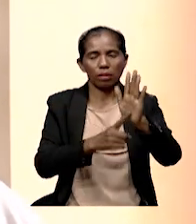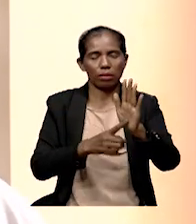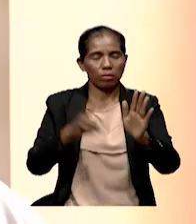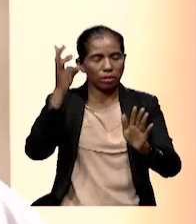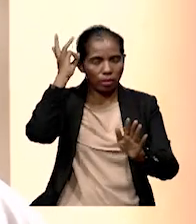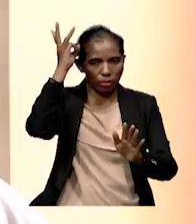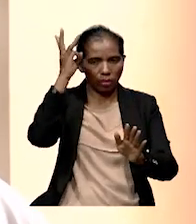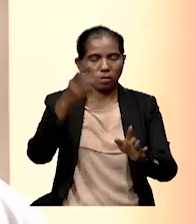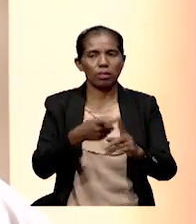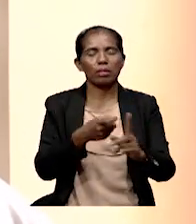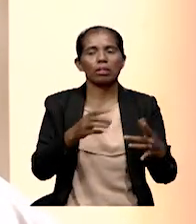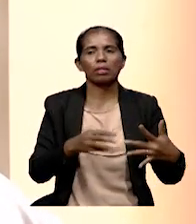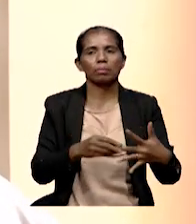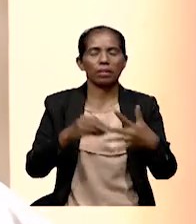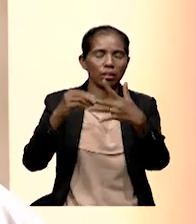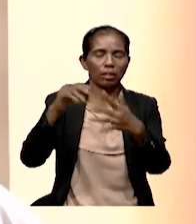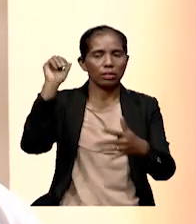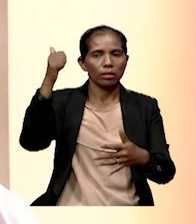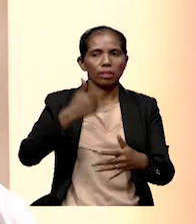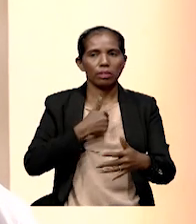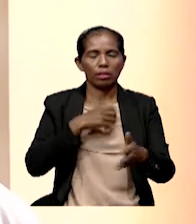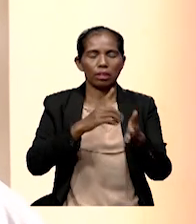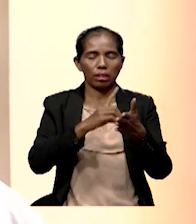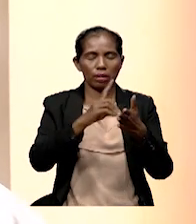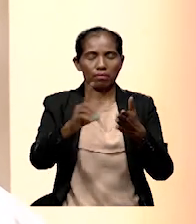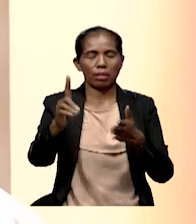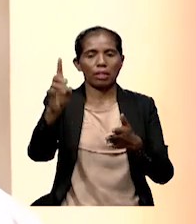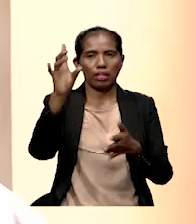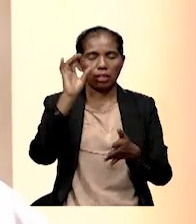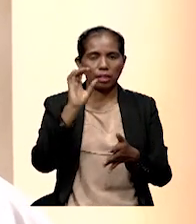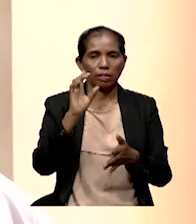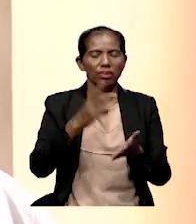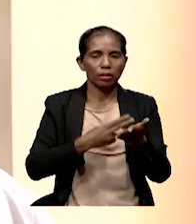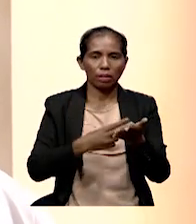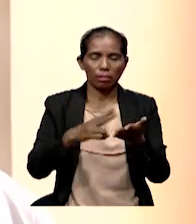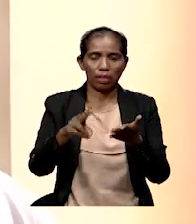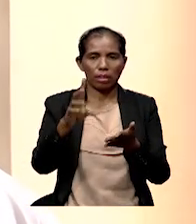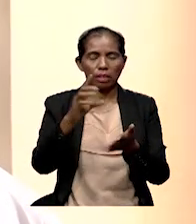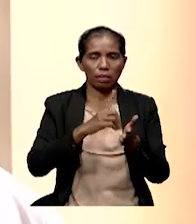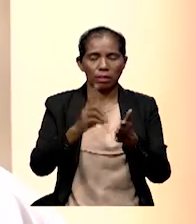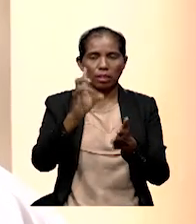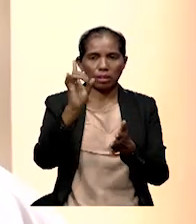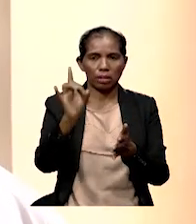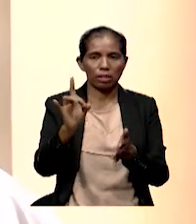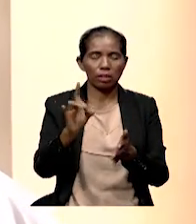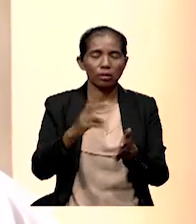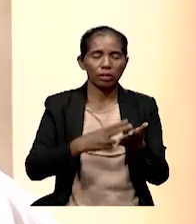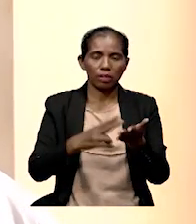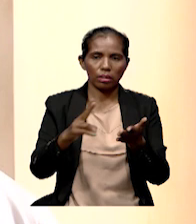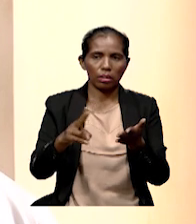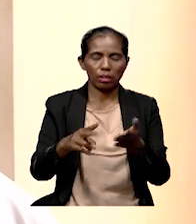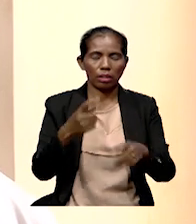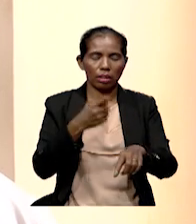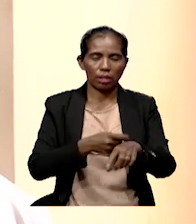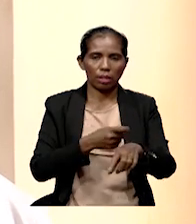preocupação, liu-liu, campanha e Semana Santa, particularmente e a tempo tridum